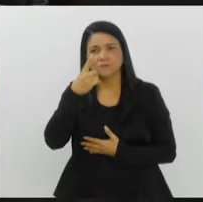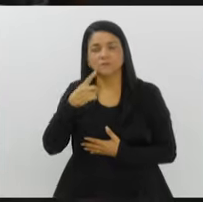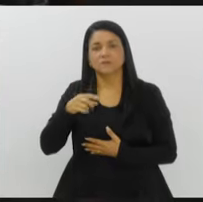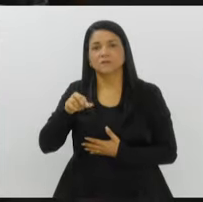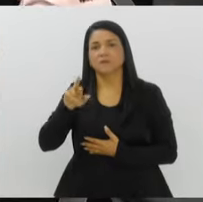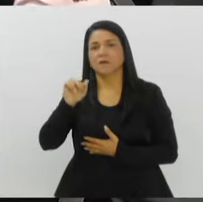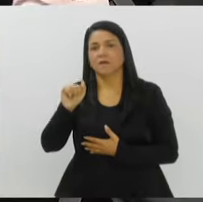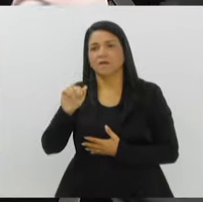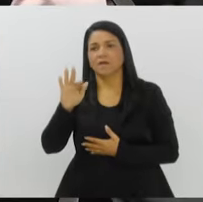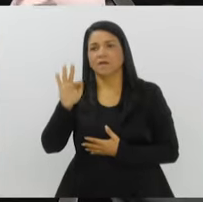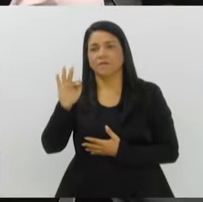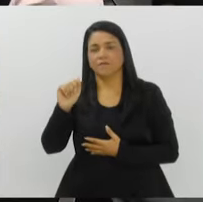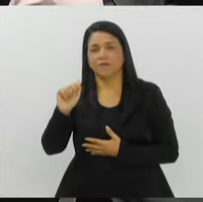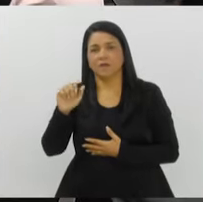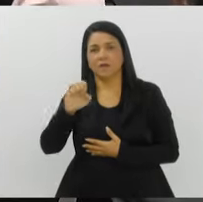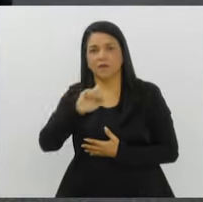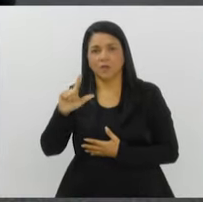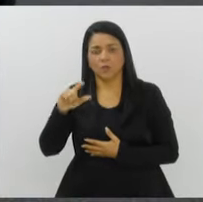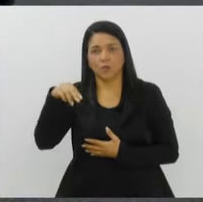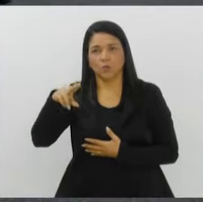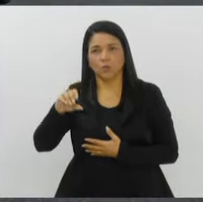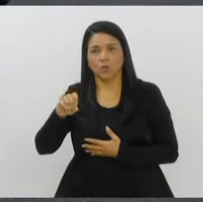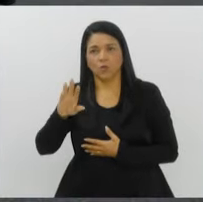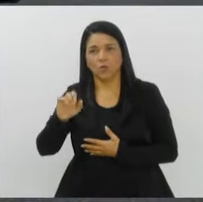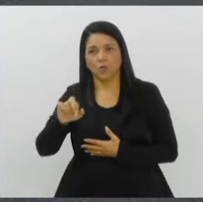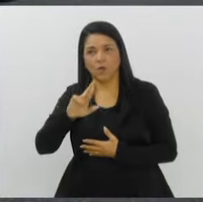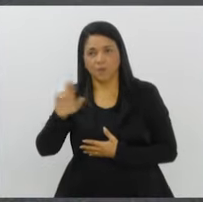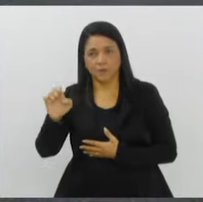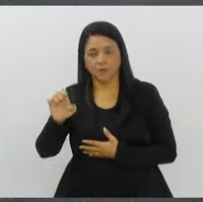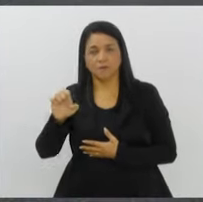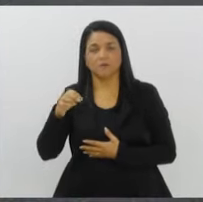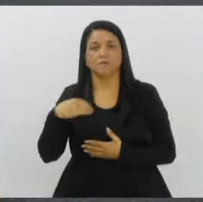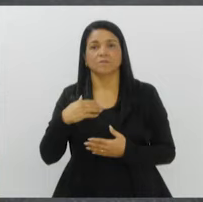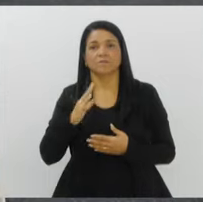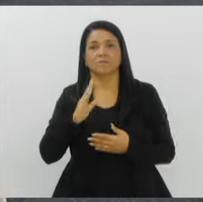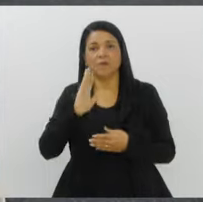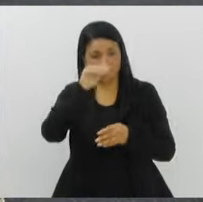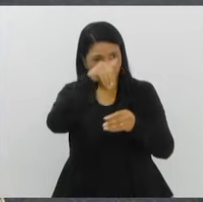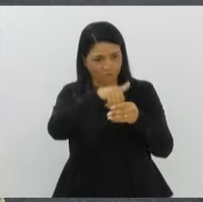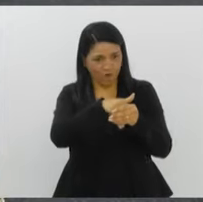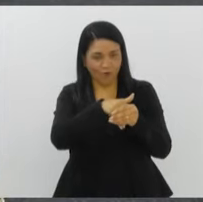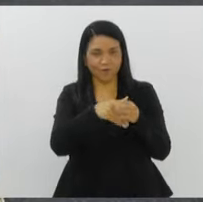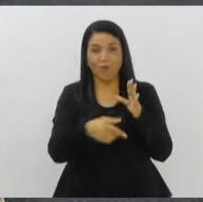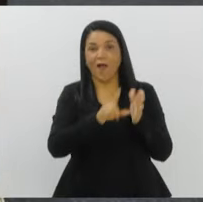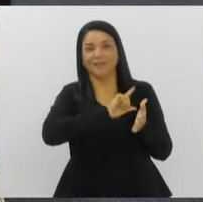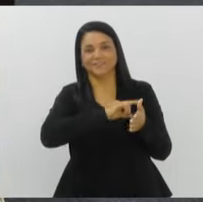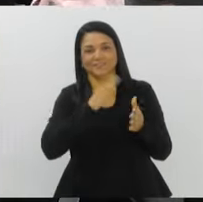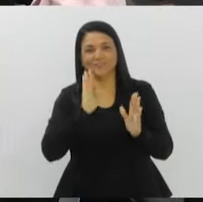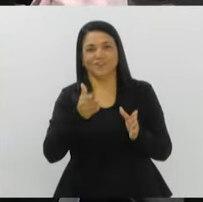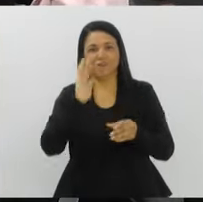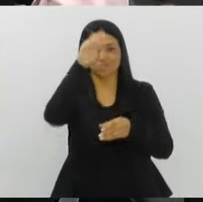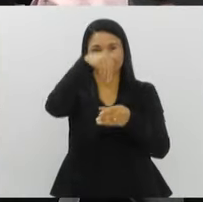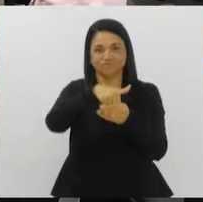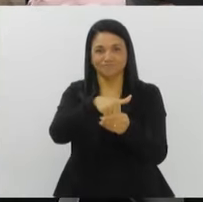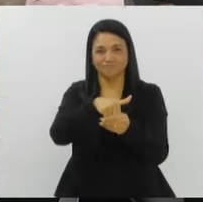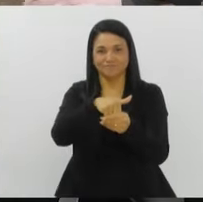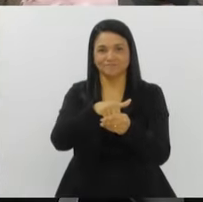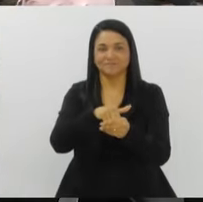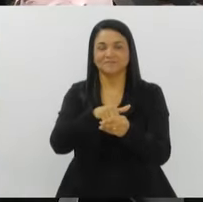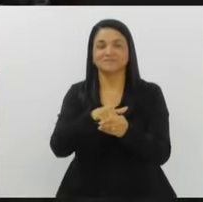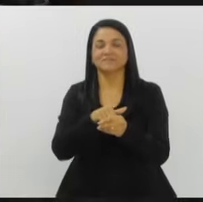Rafael Nobre. Doutor Rafael, já tem meu voto antecipado. Já tem meu voto antecipado.